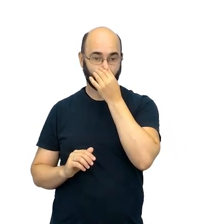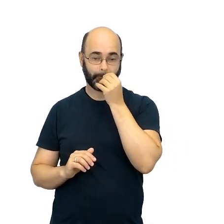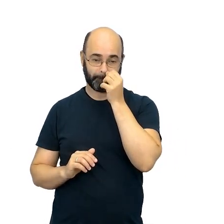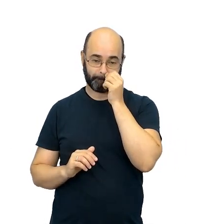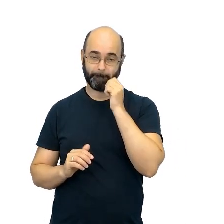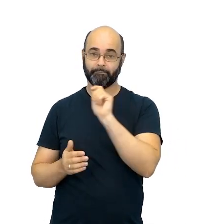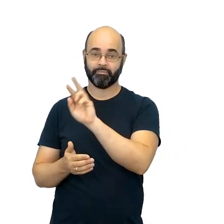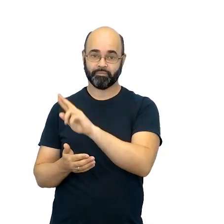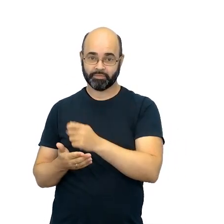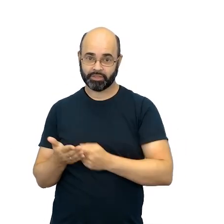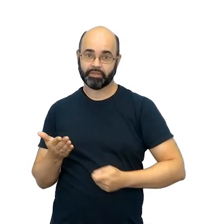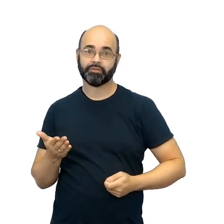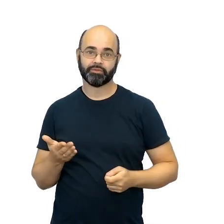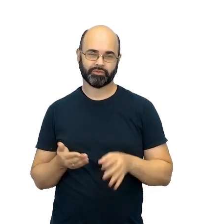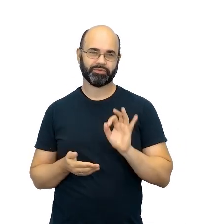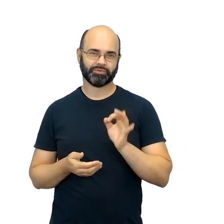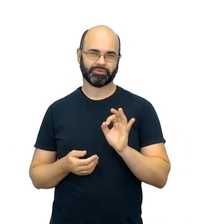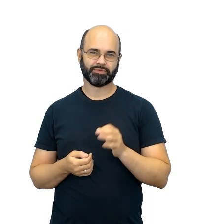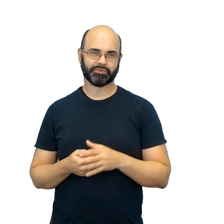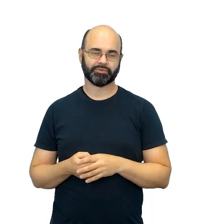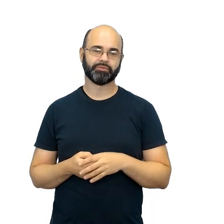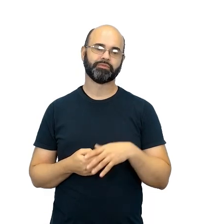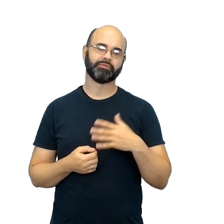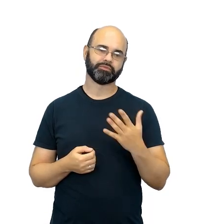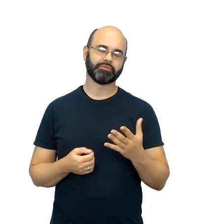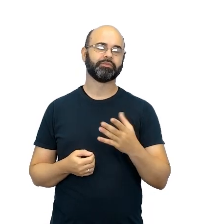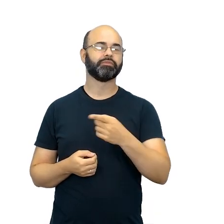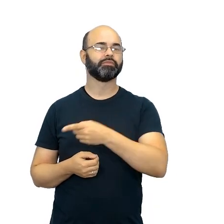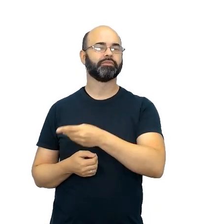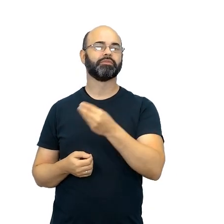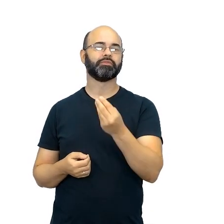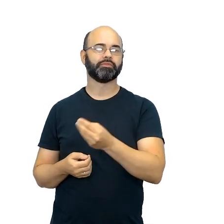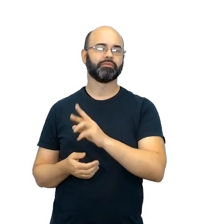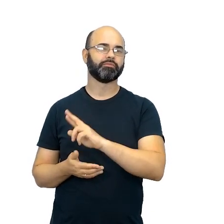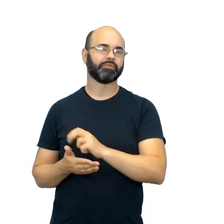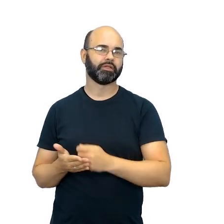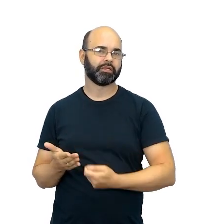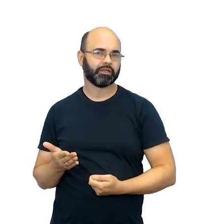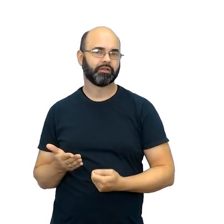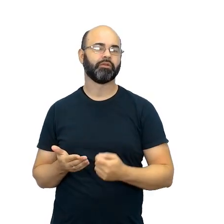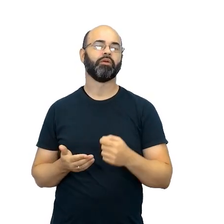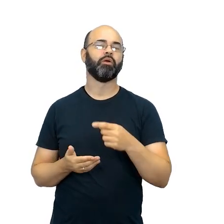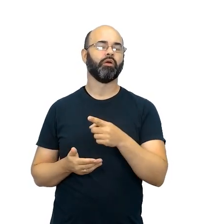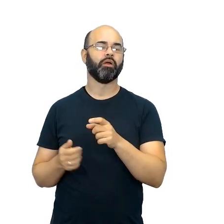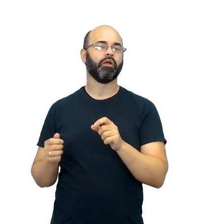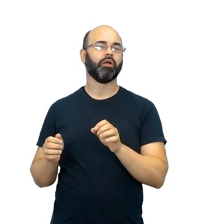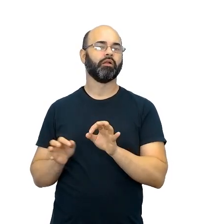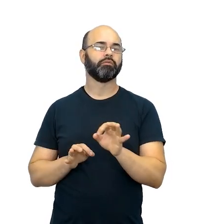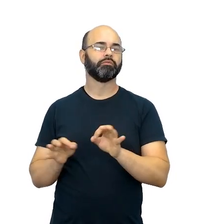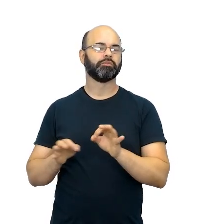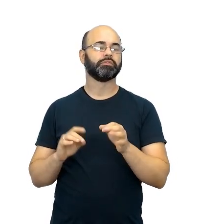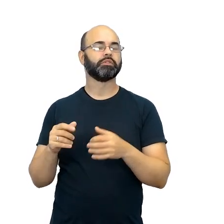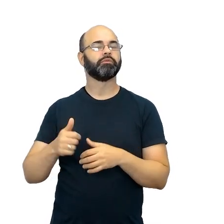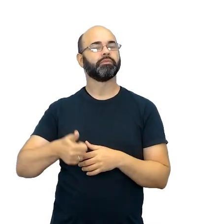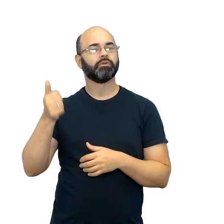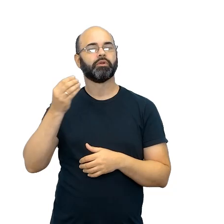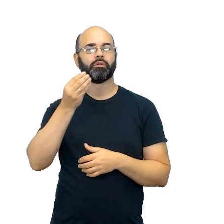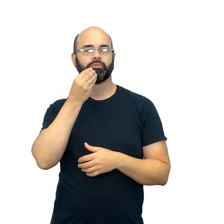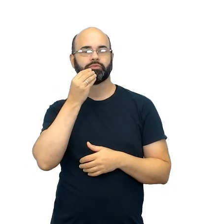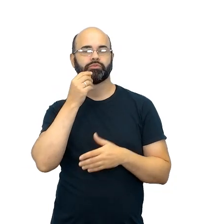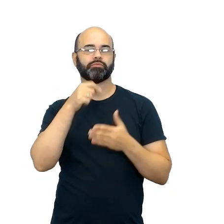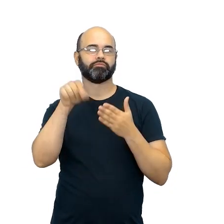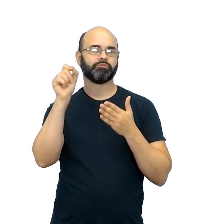forma escrita disso. Então, seria possível comparar, né, os relatórios dos dois experimentos e fazer apontamentos de melhoria entre o primeiro e